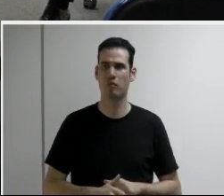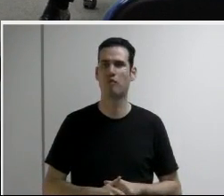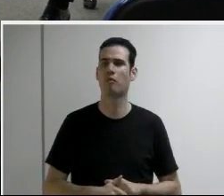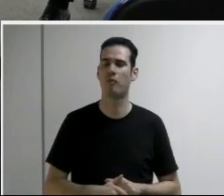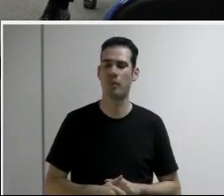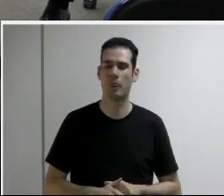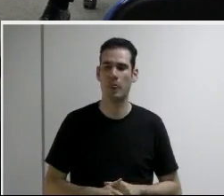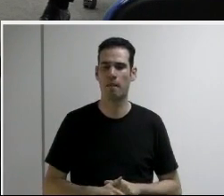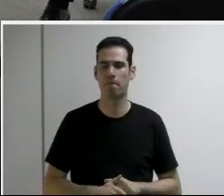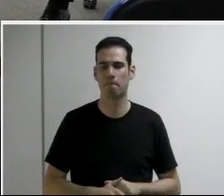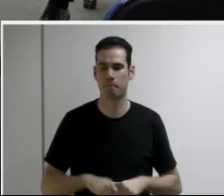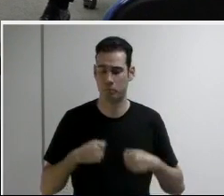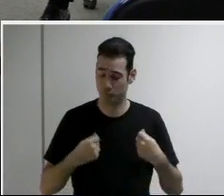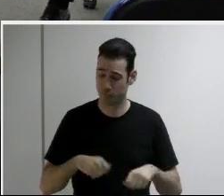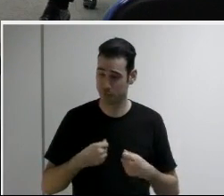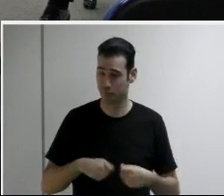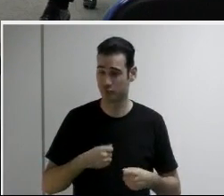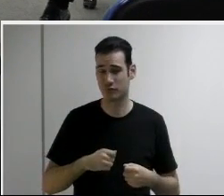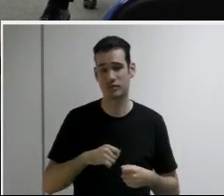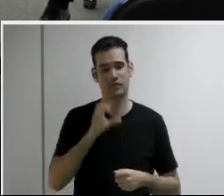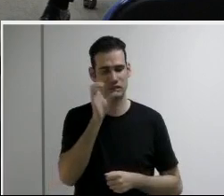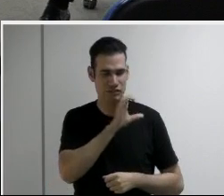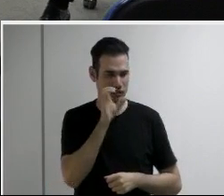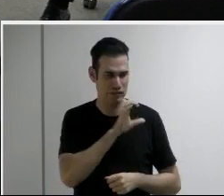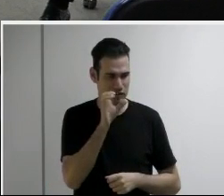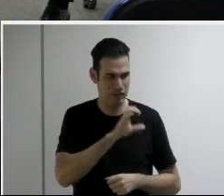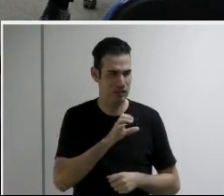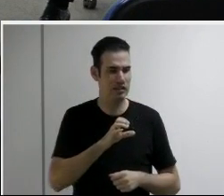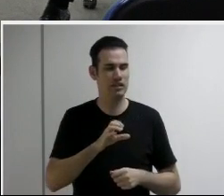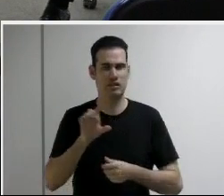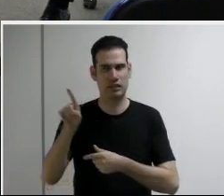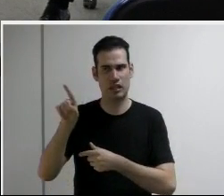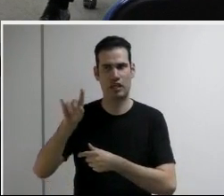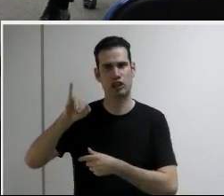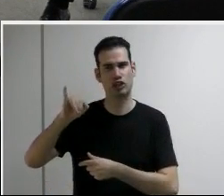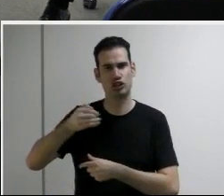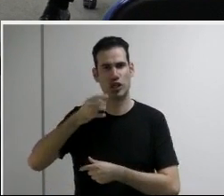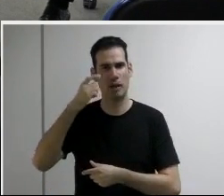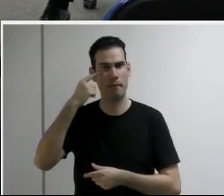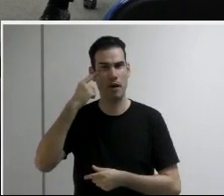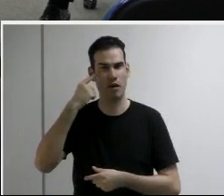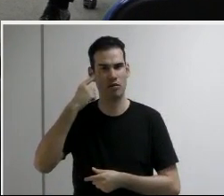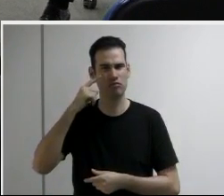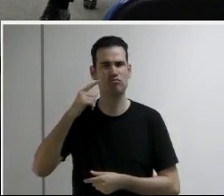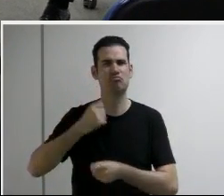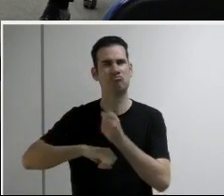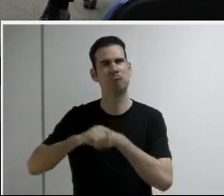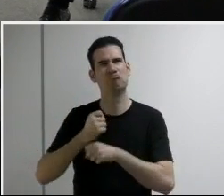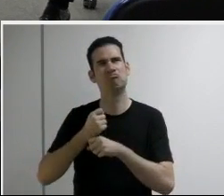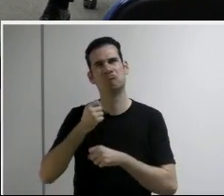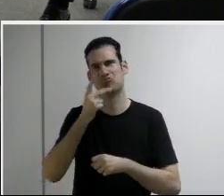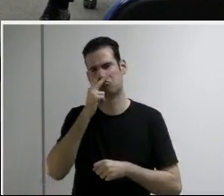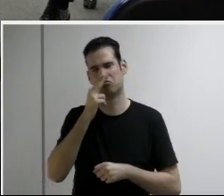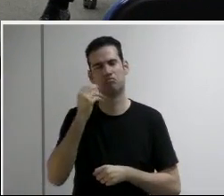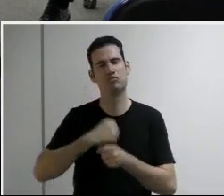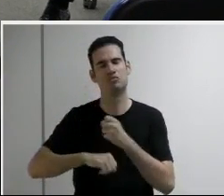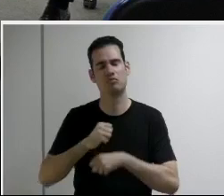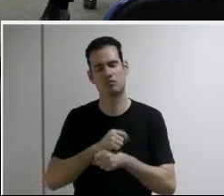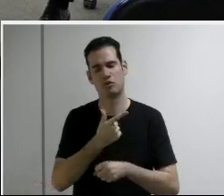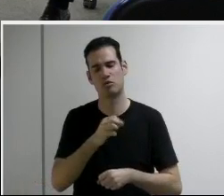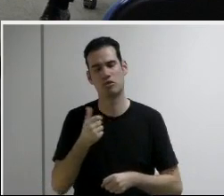dúvida nenhuma, traz muito mais flexibilidade. A gente acabou seguindo o modelo que o Japão fez em 2017, se não me falha a memória, que é